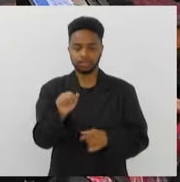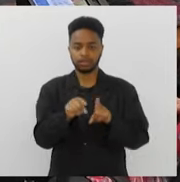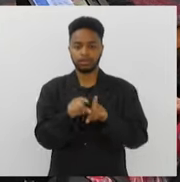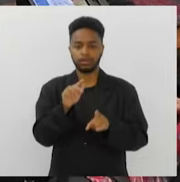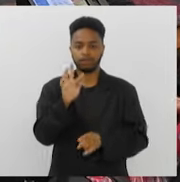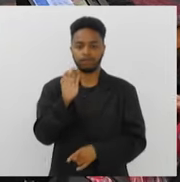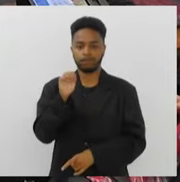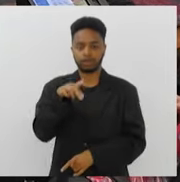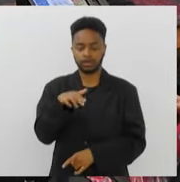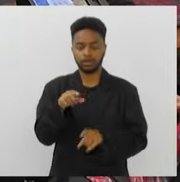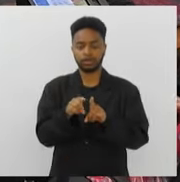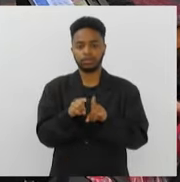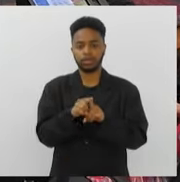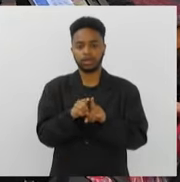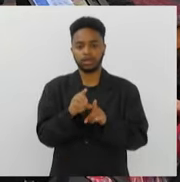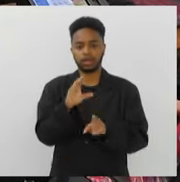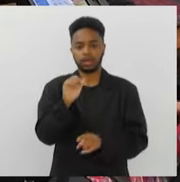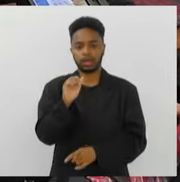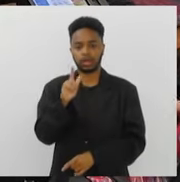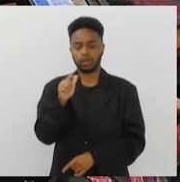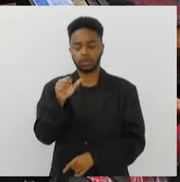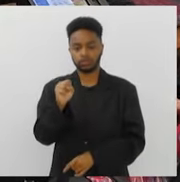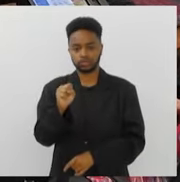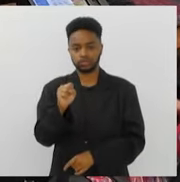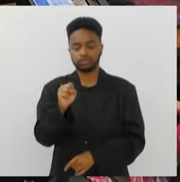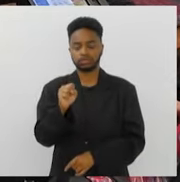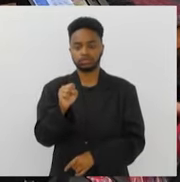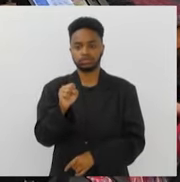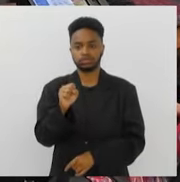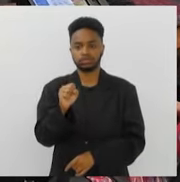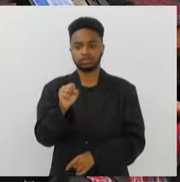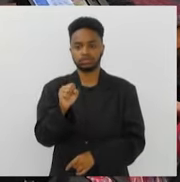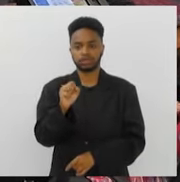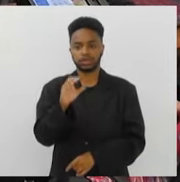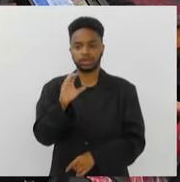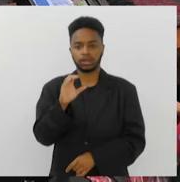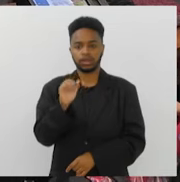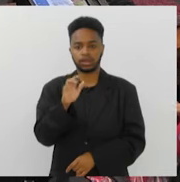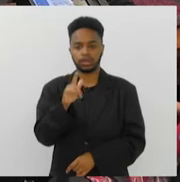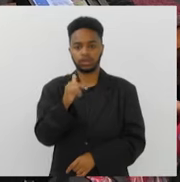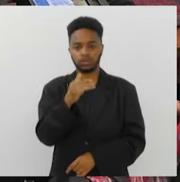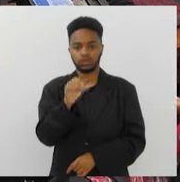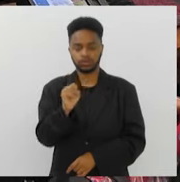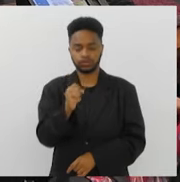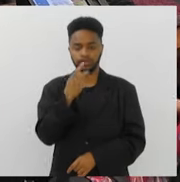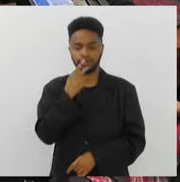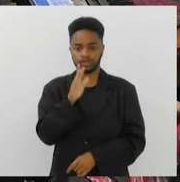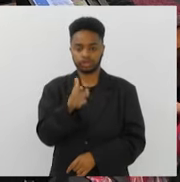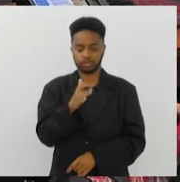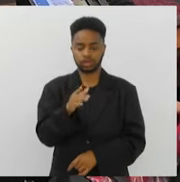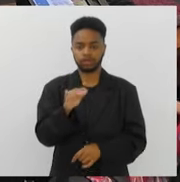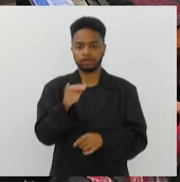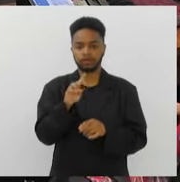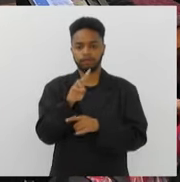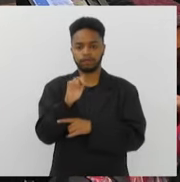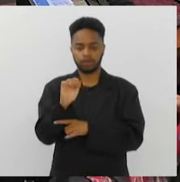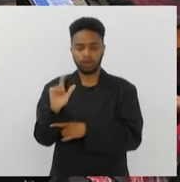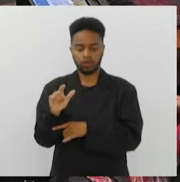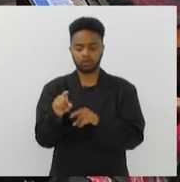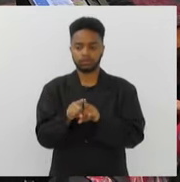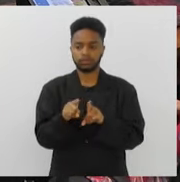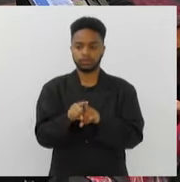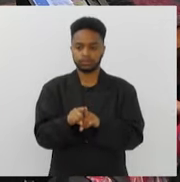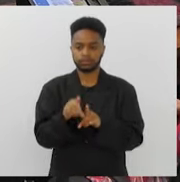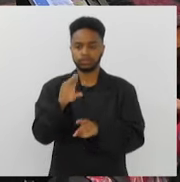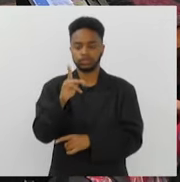Carla Machado, Jari, Boareto, Carlinhos BNH, Jordi já tinha falado, Val Ceasa, Dionísio,